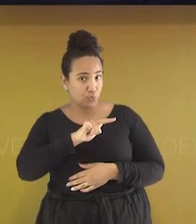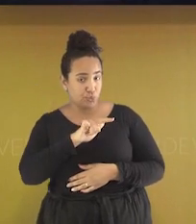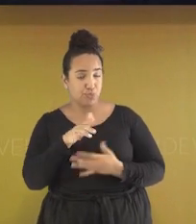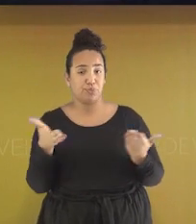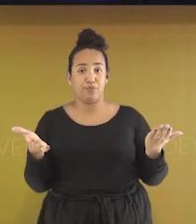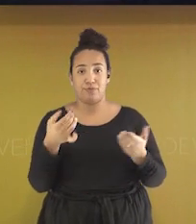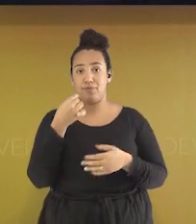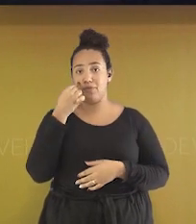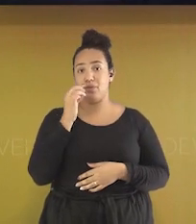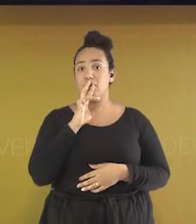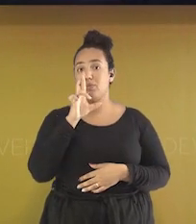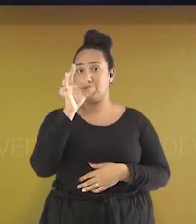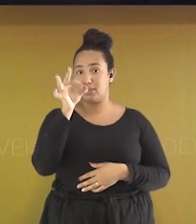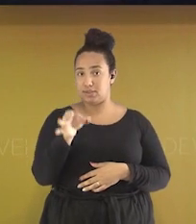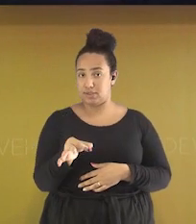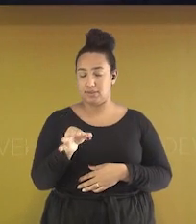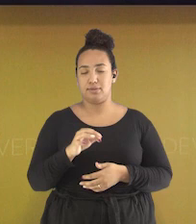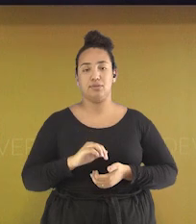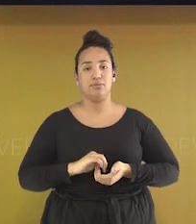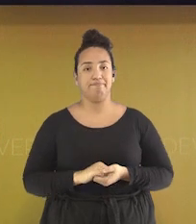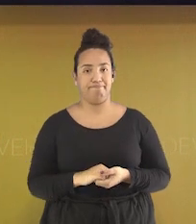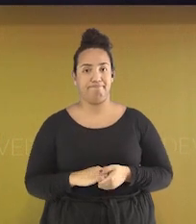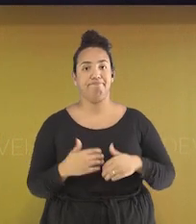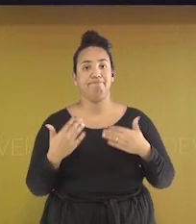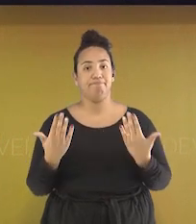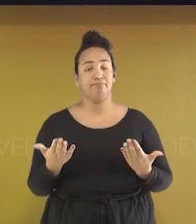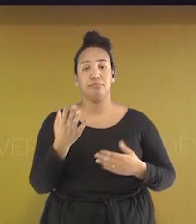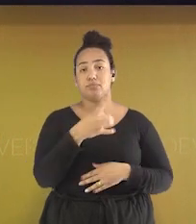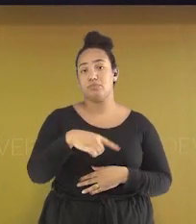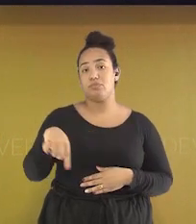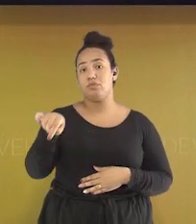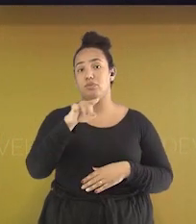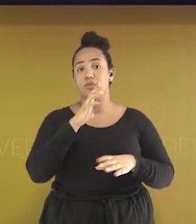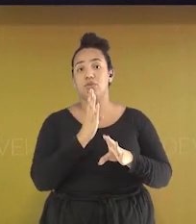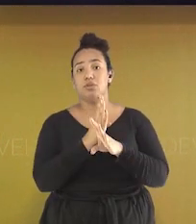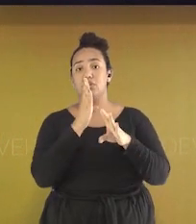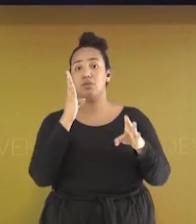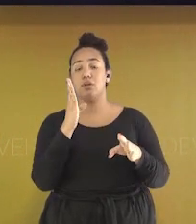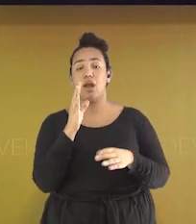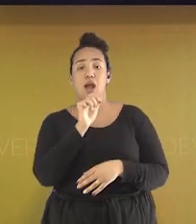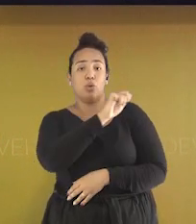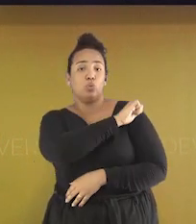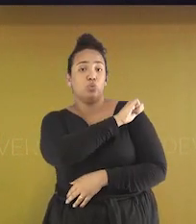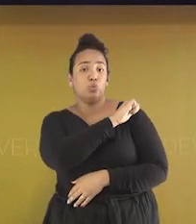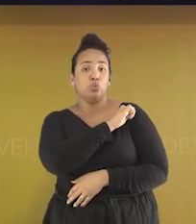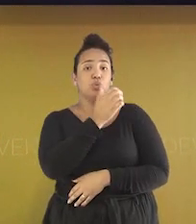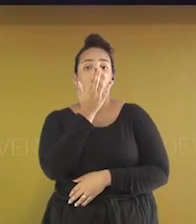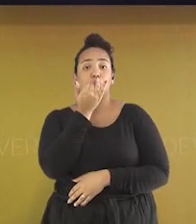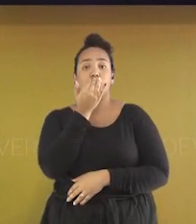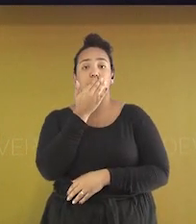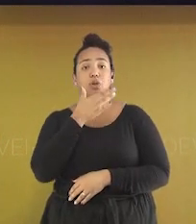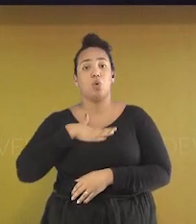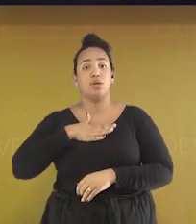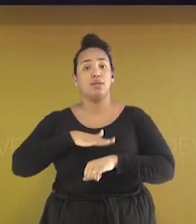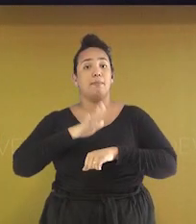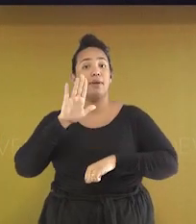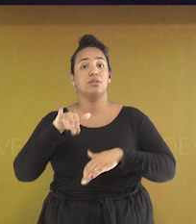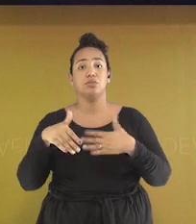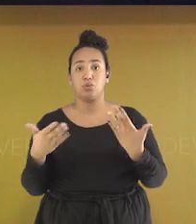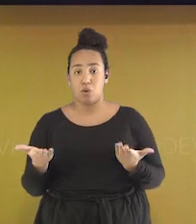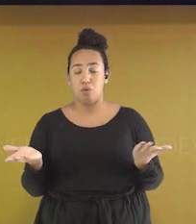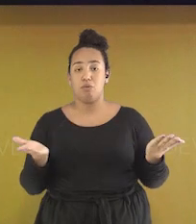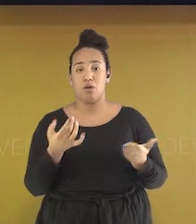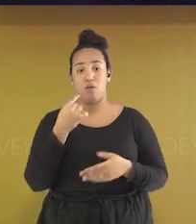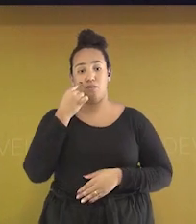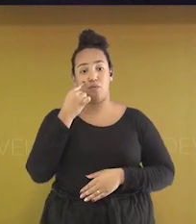Conseguiram? Vamos conferir? Bom, para descobrir qual o alimento preferido dos alunos, vamos observar a